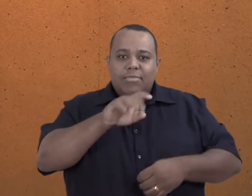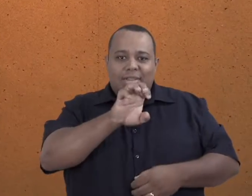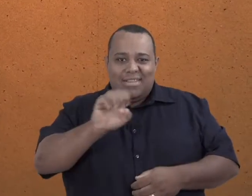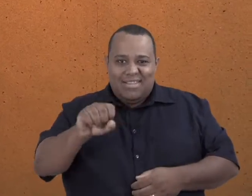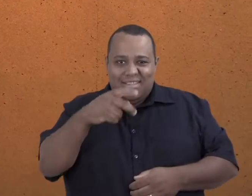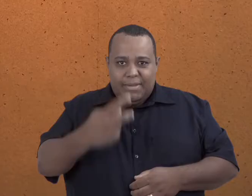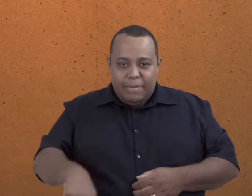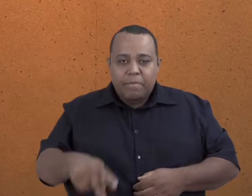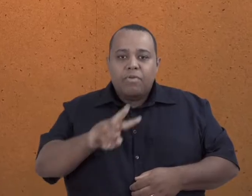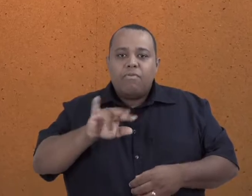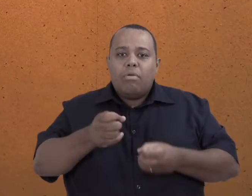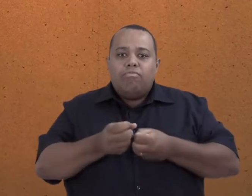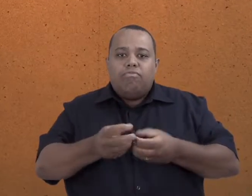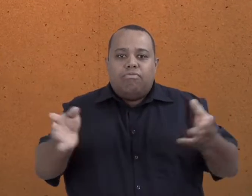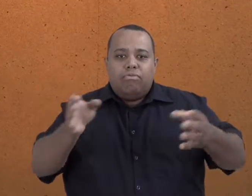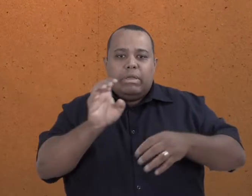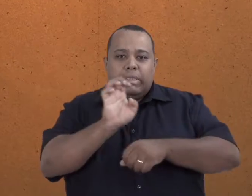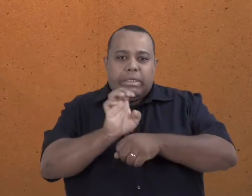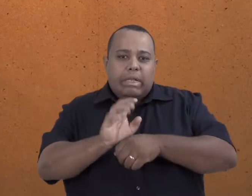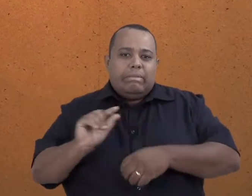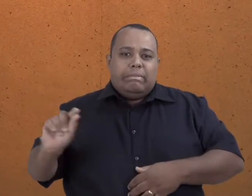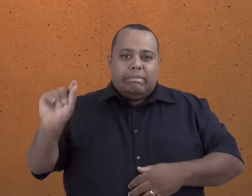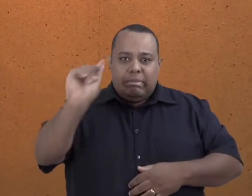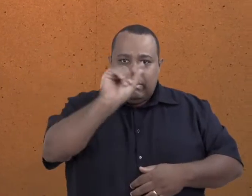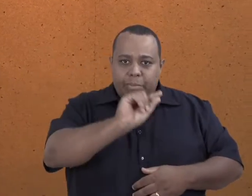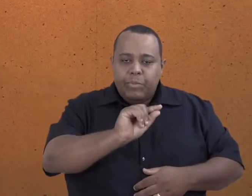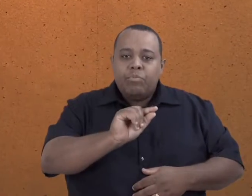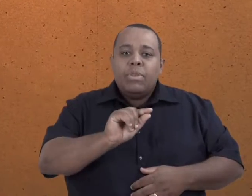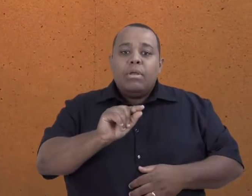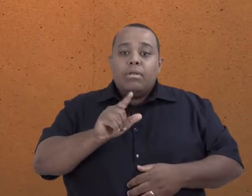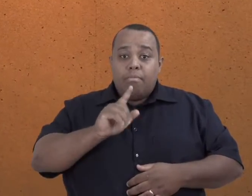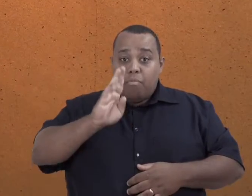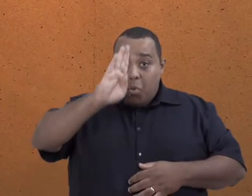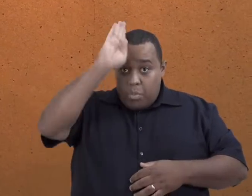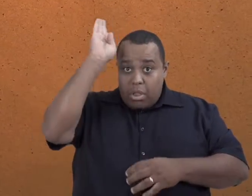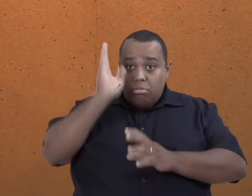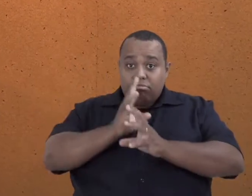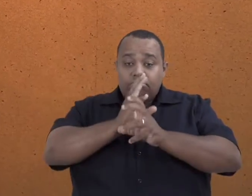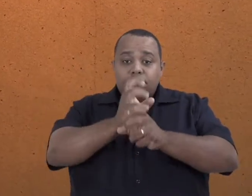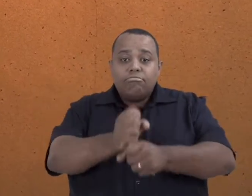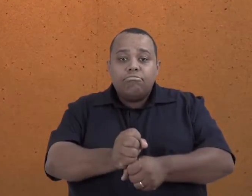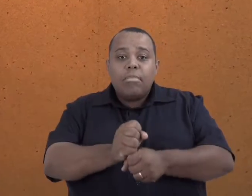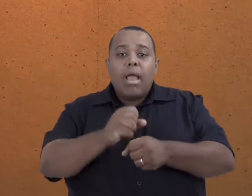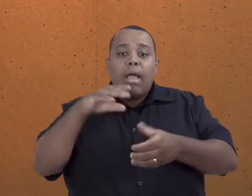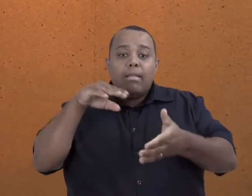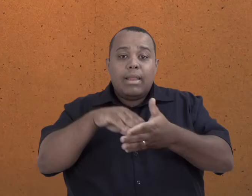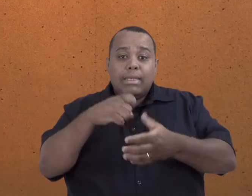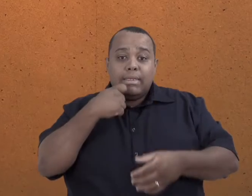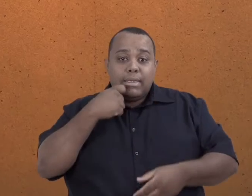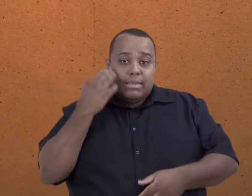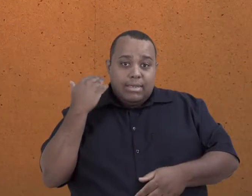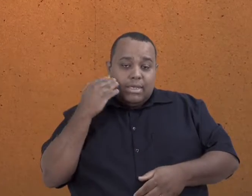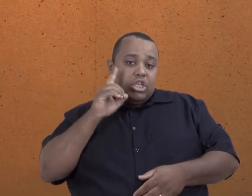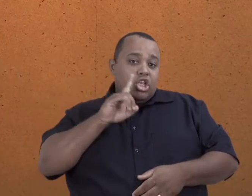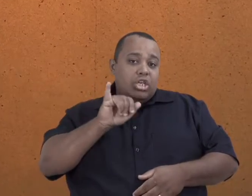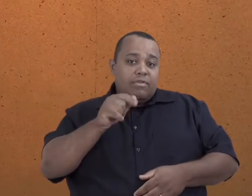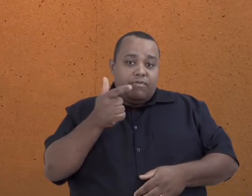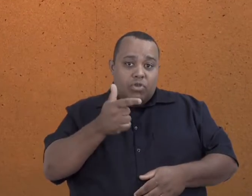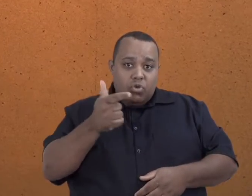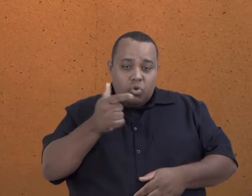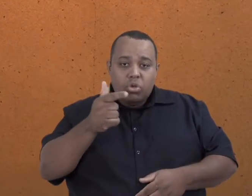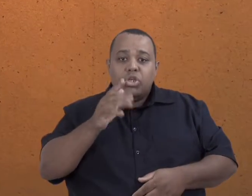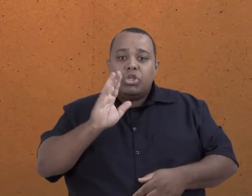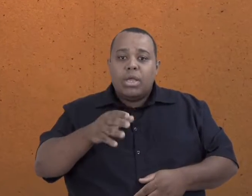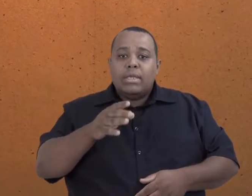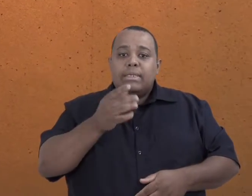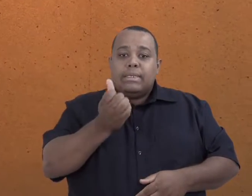quem vai distribuir os donativos pelo Estado. De acordo com os dados do Corpo de Bombeiros, até a última sexta-feira, dia 22,